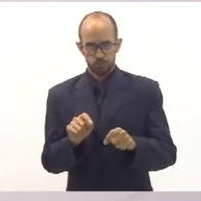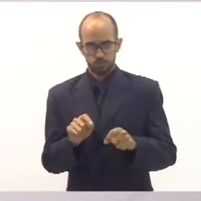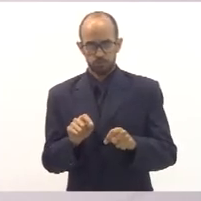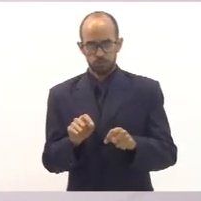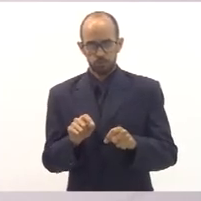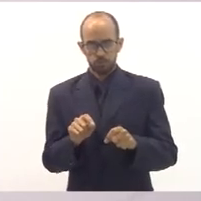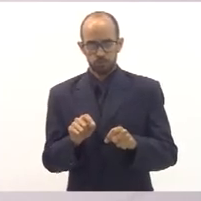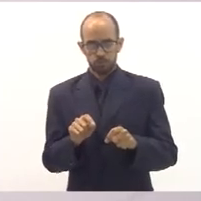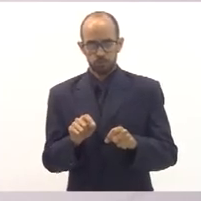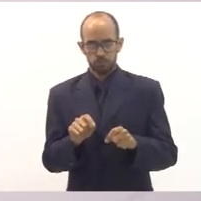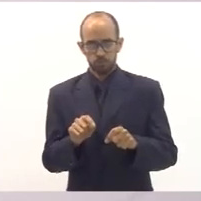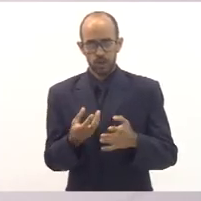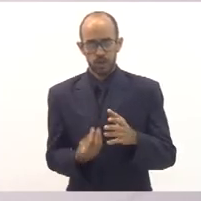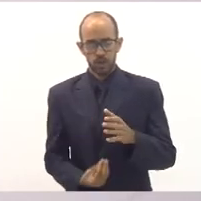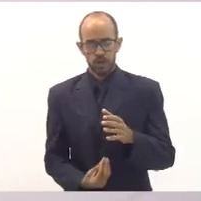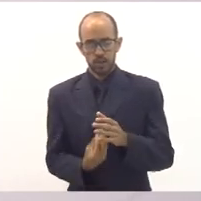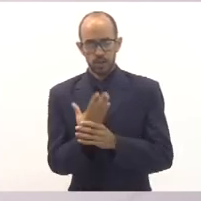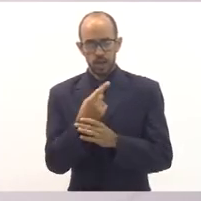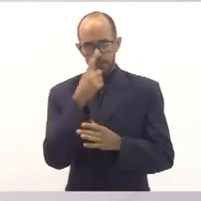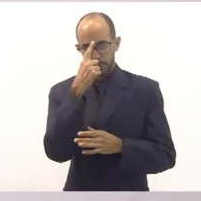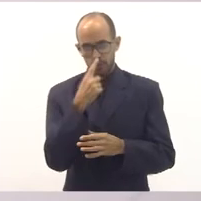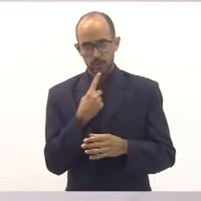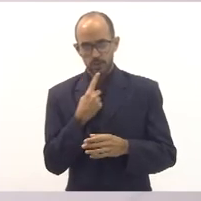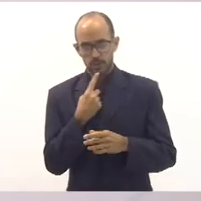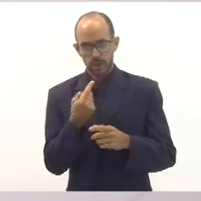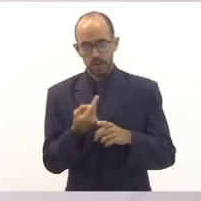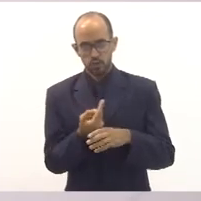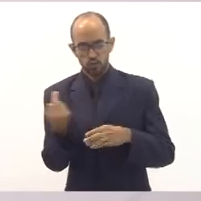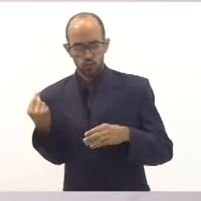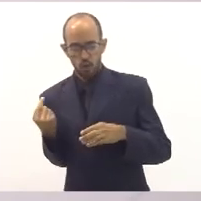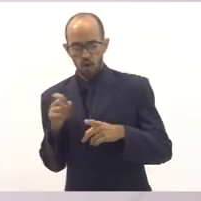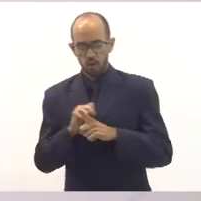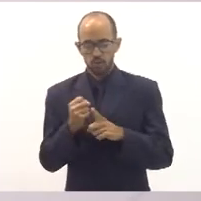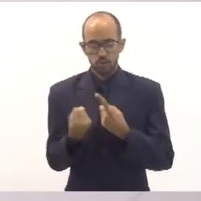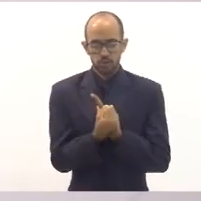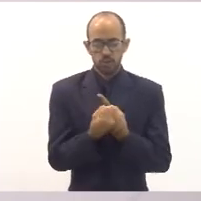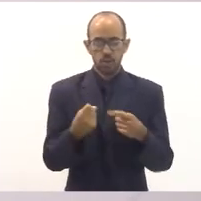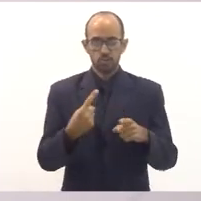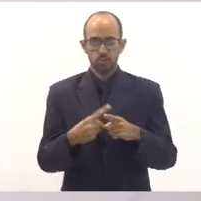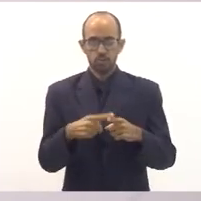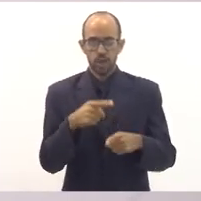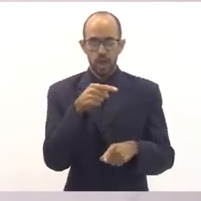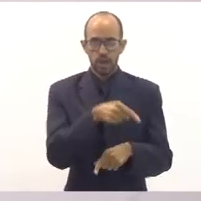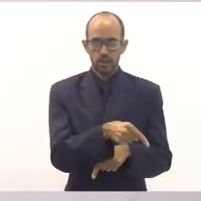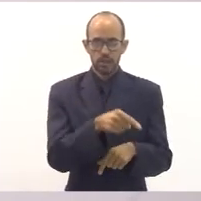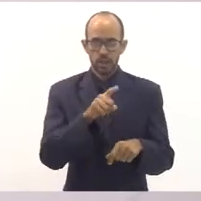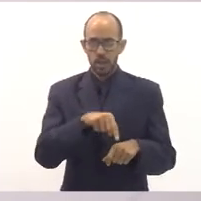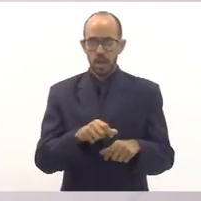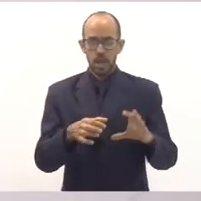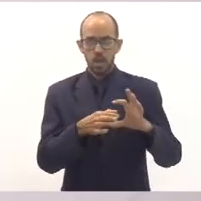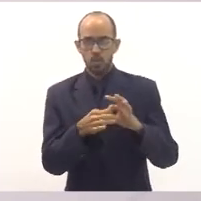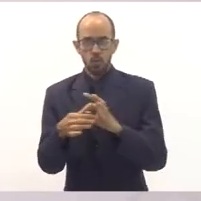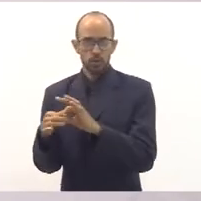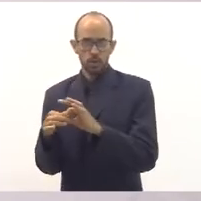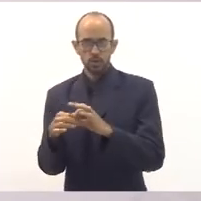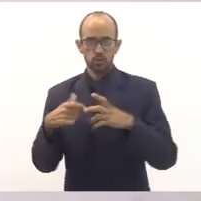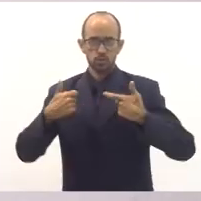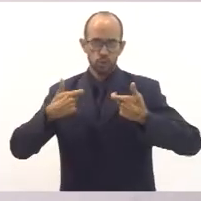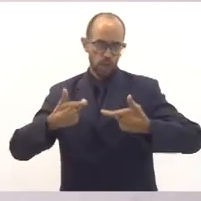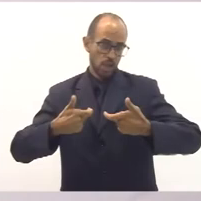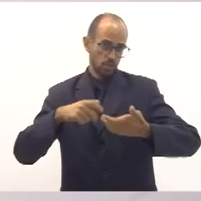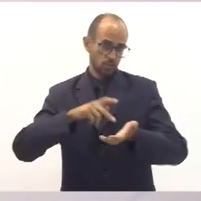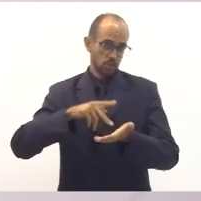a formar personalidades antissociais porque ali é literalmente o cenário de guerra